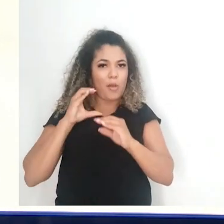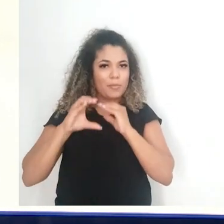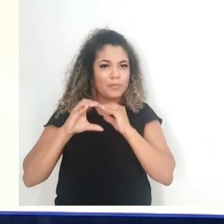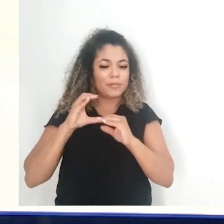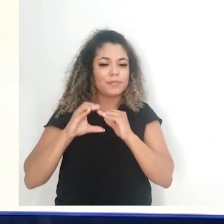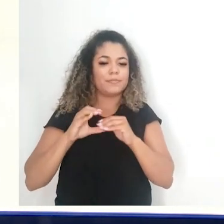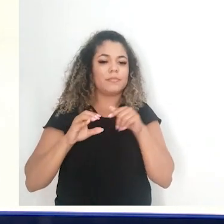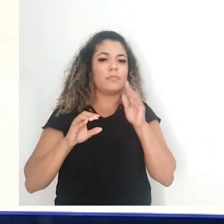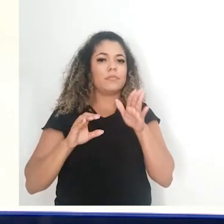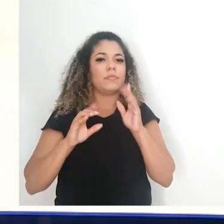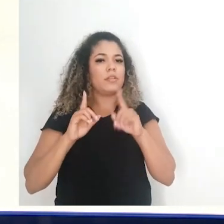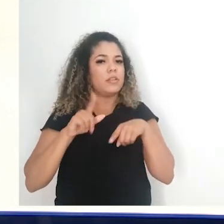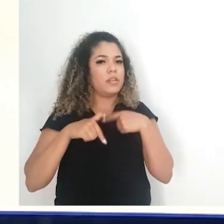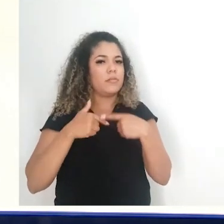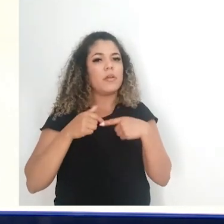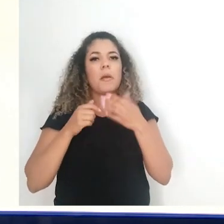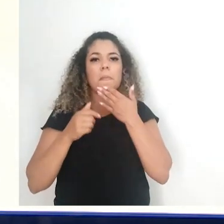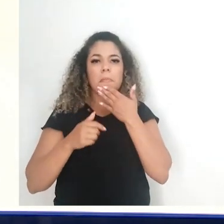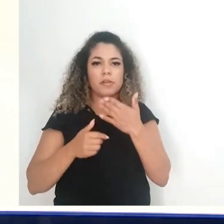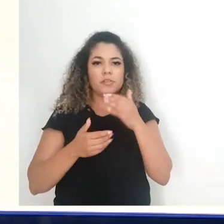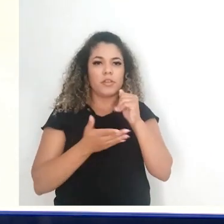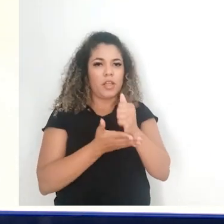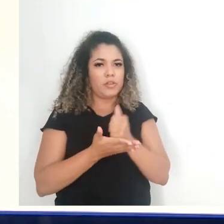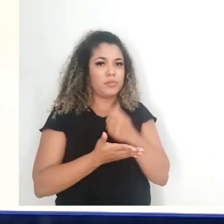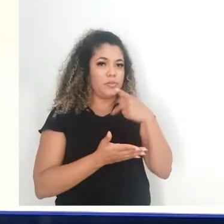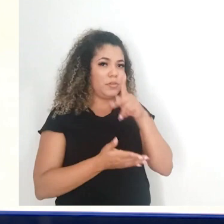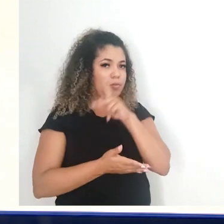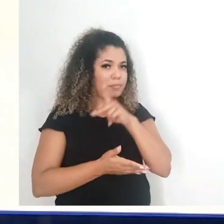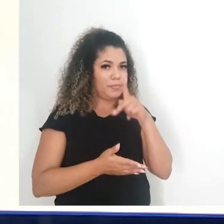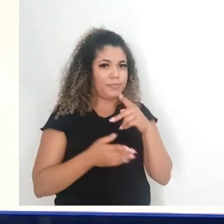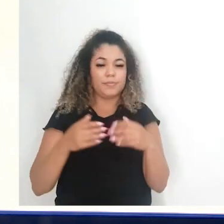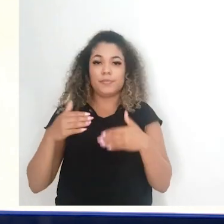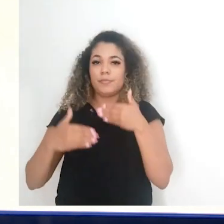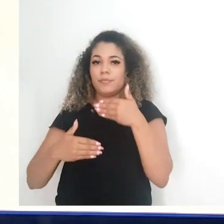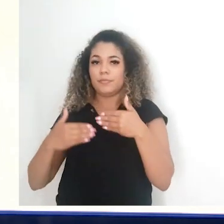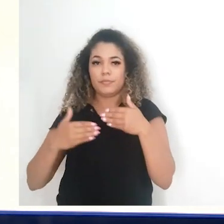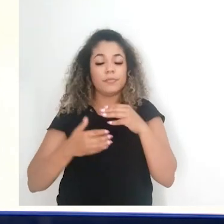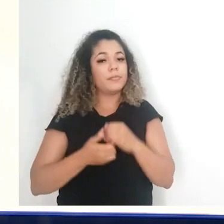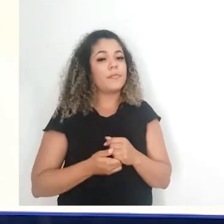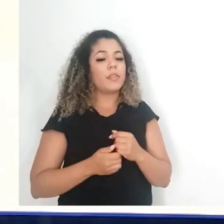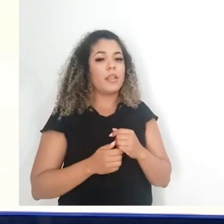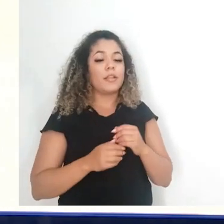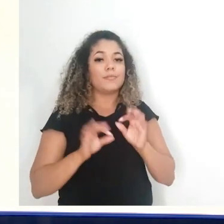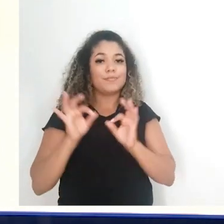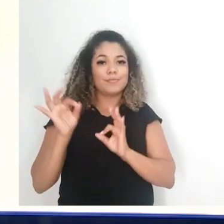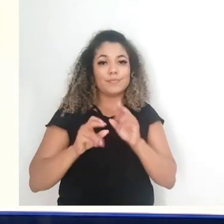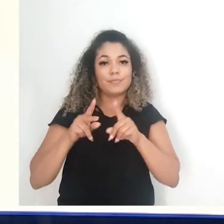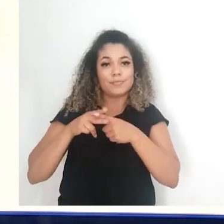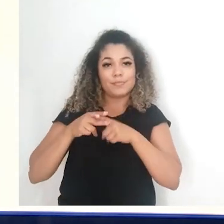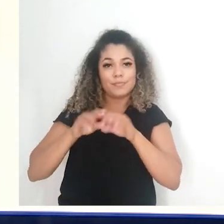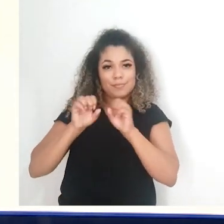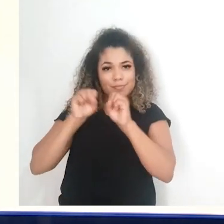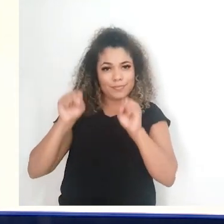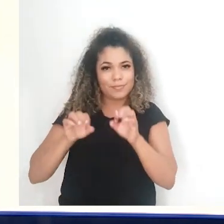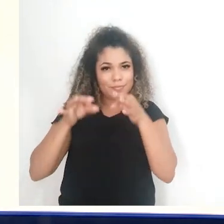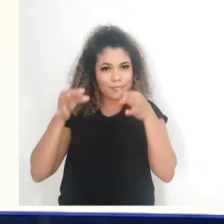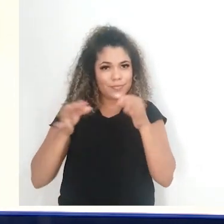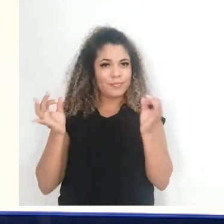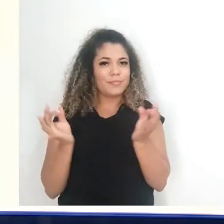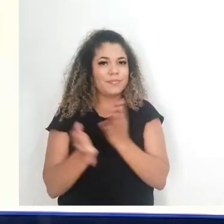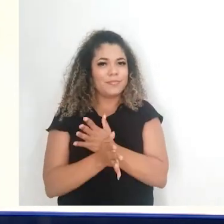se comunicar. Essa parte você pode pedir auxílio do seu professor de robótica. E com a programação